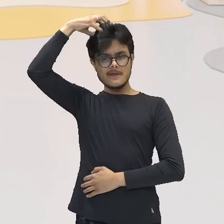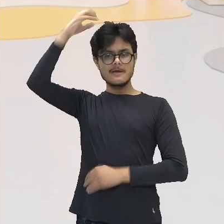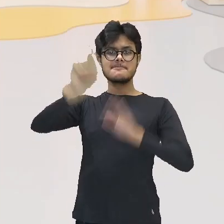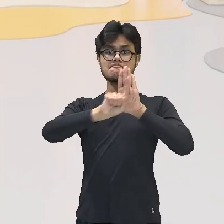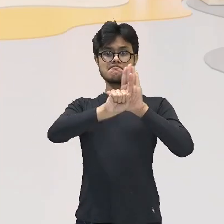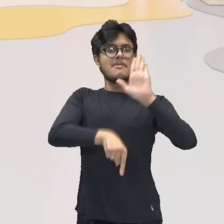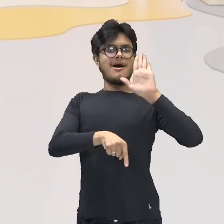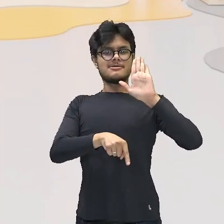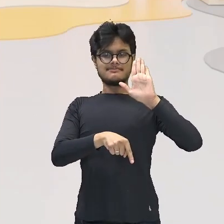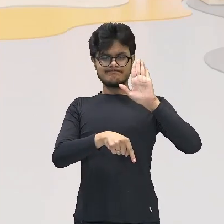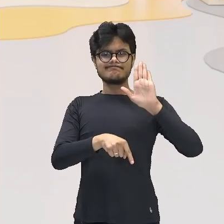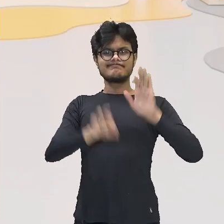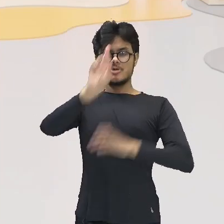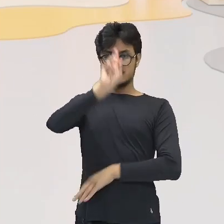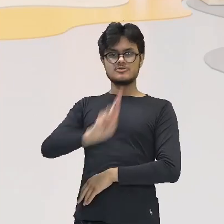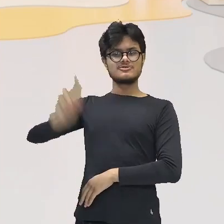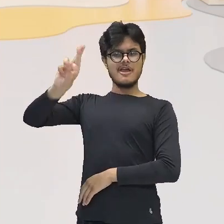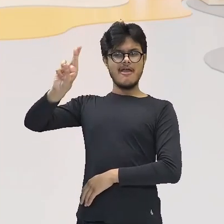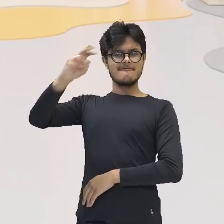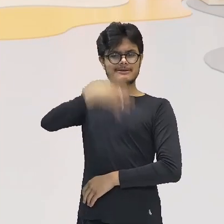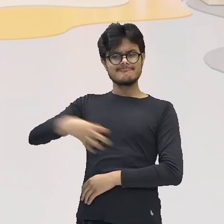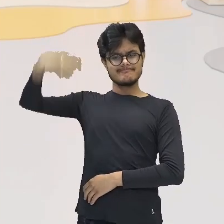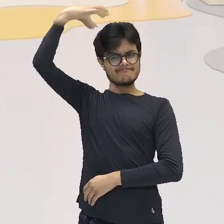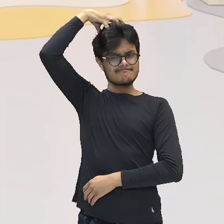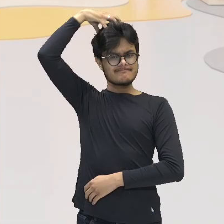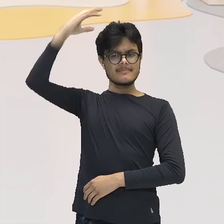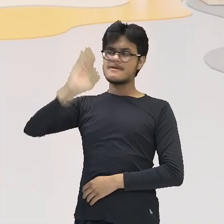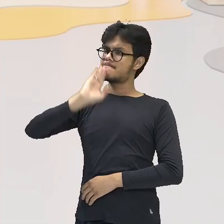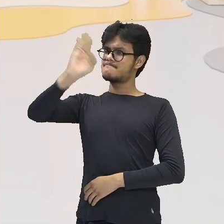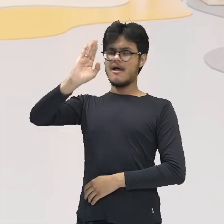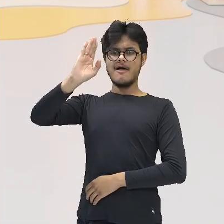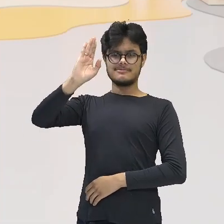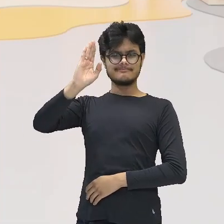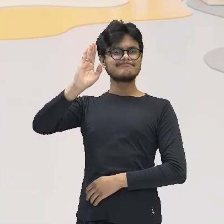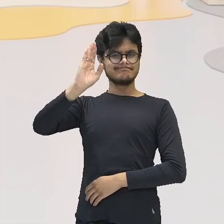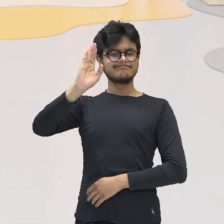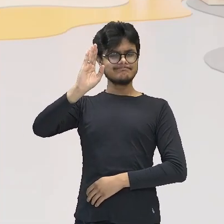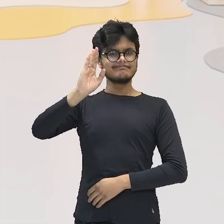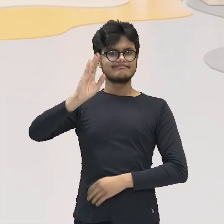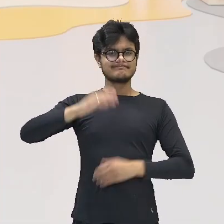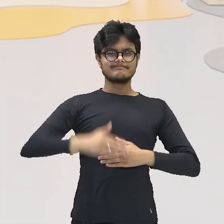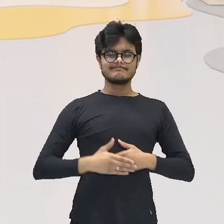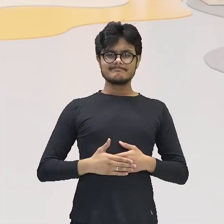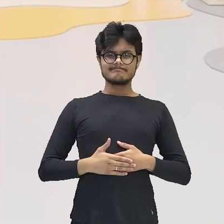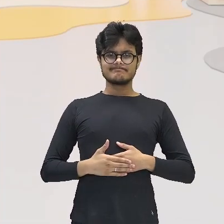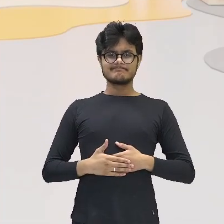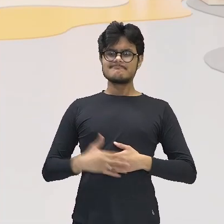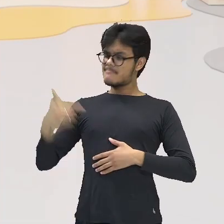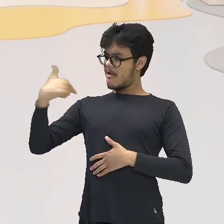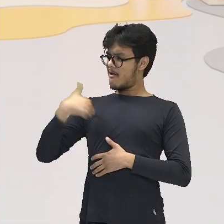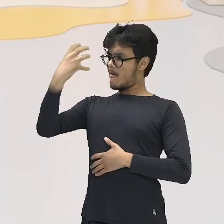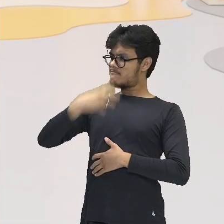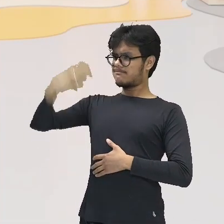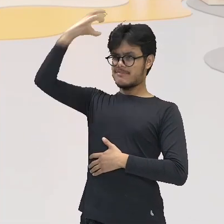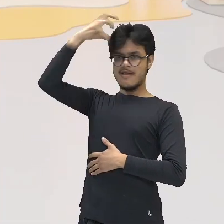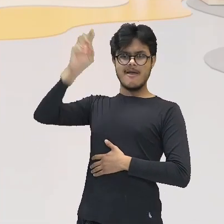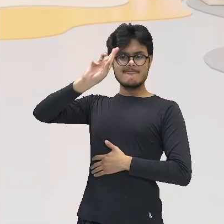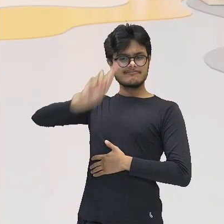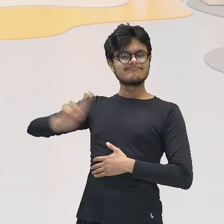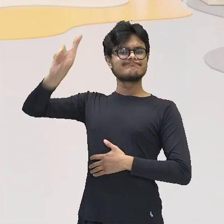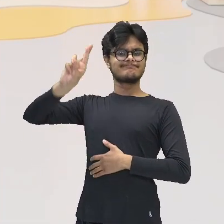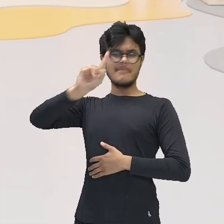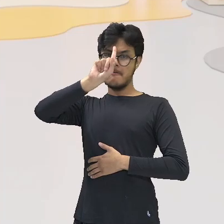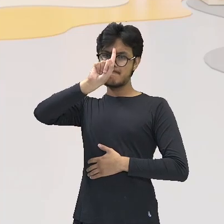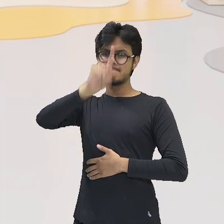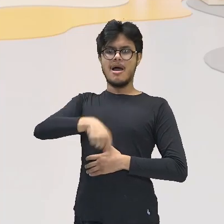os reis, os monarcas, que o poder estava centralizado na mão desses monarcas,